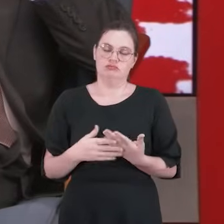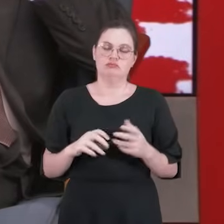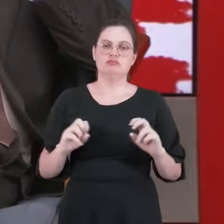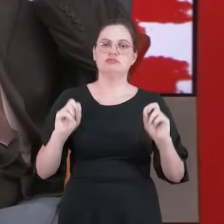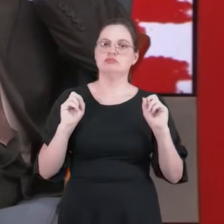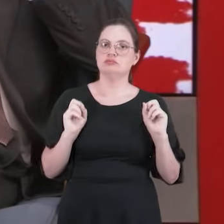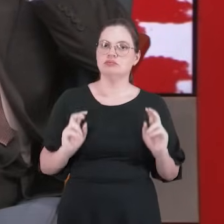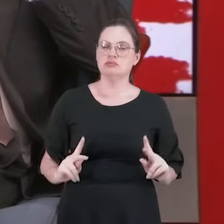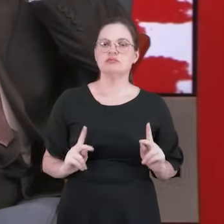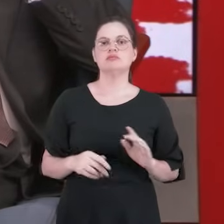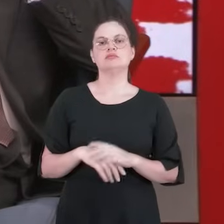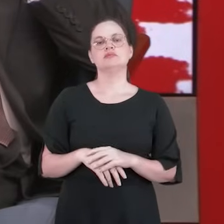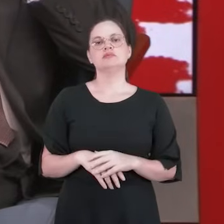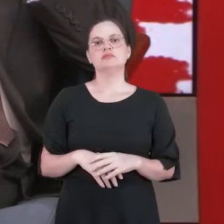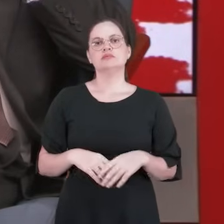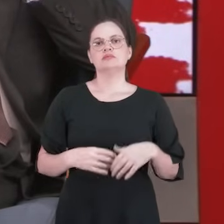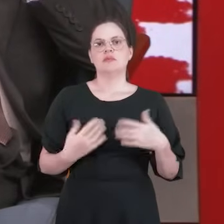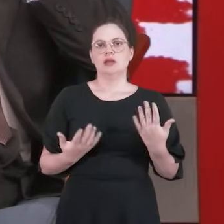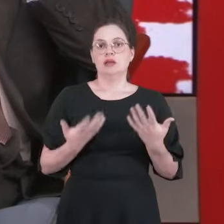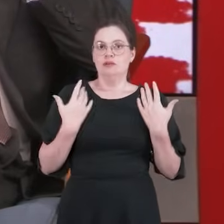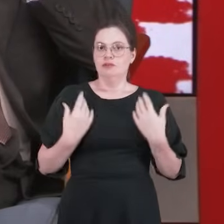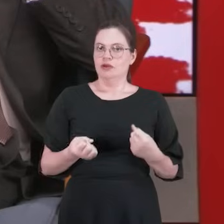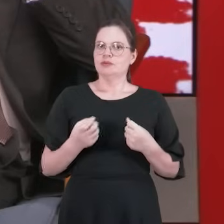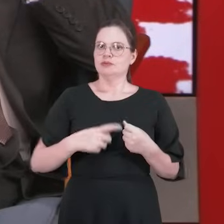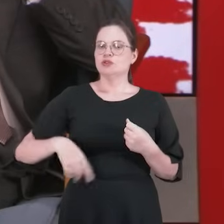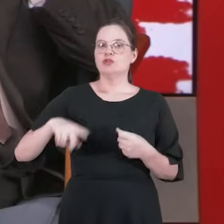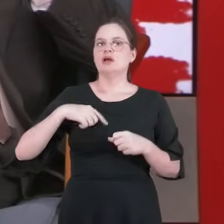nós assistir